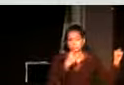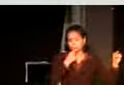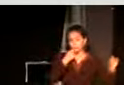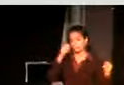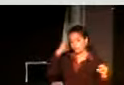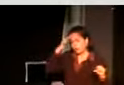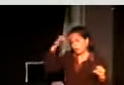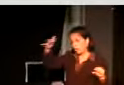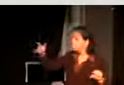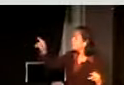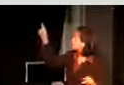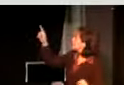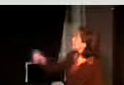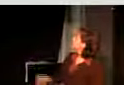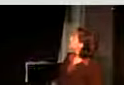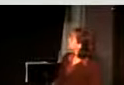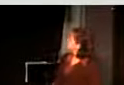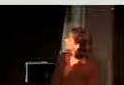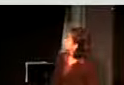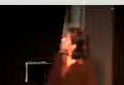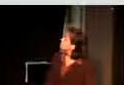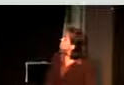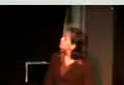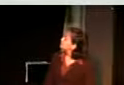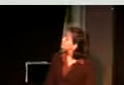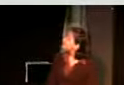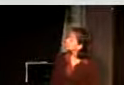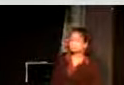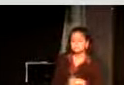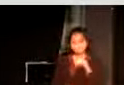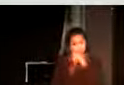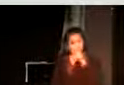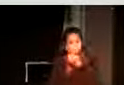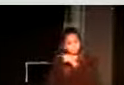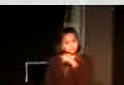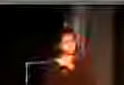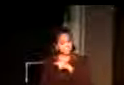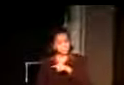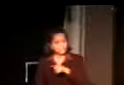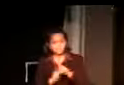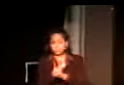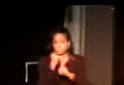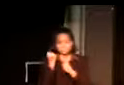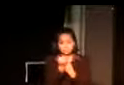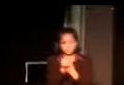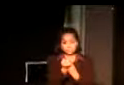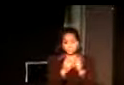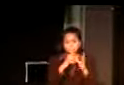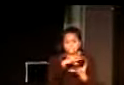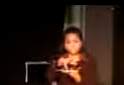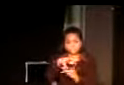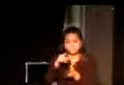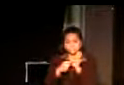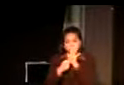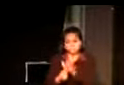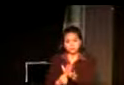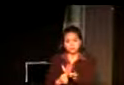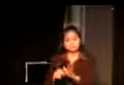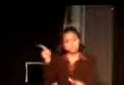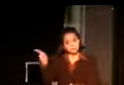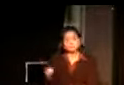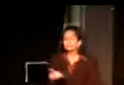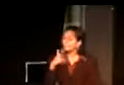é uma piada essa frase não é mas esse é o ambiente do nosso mundo querido não é